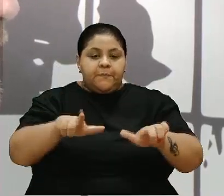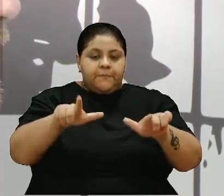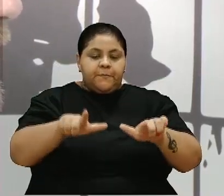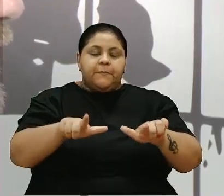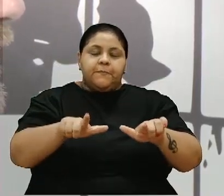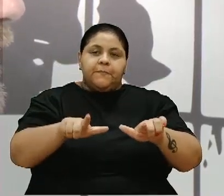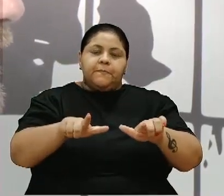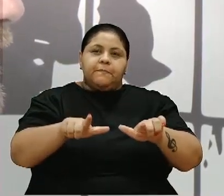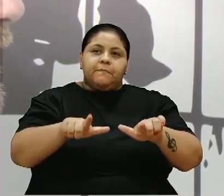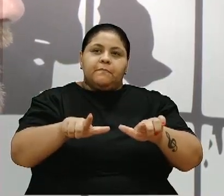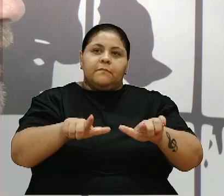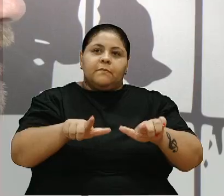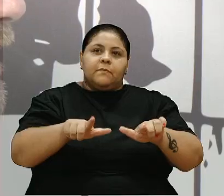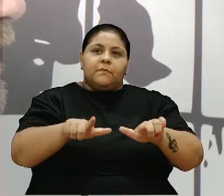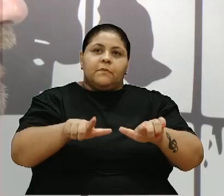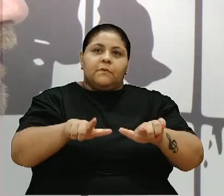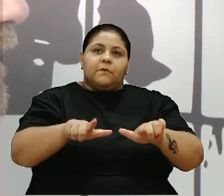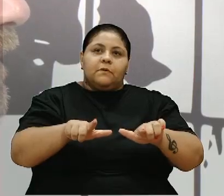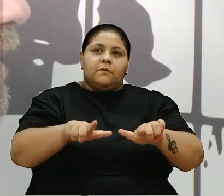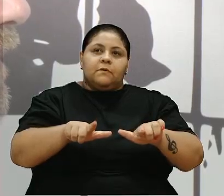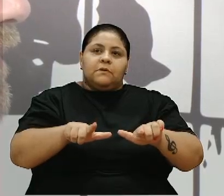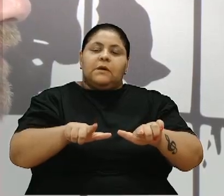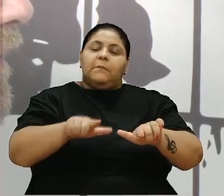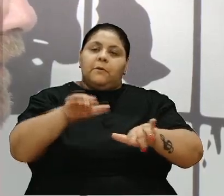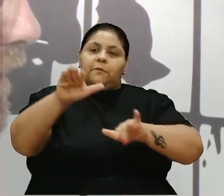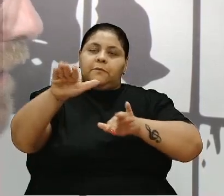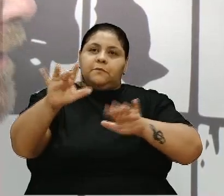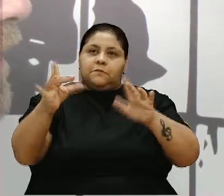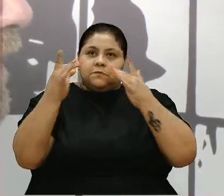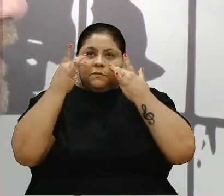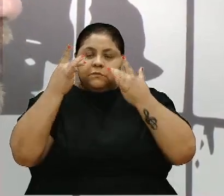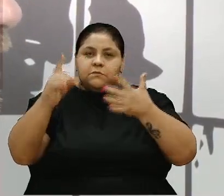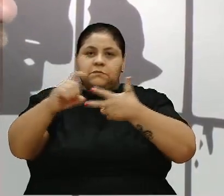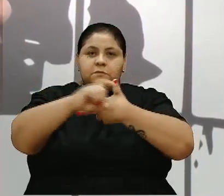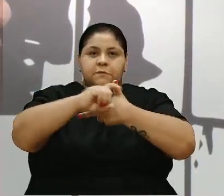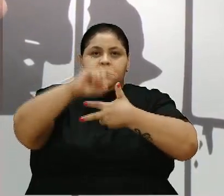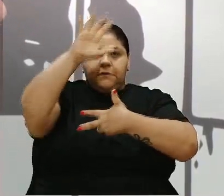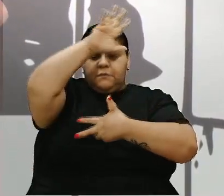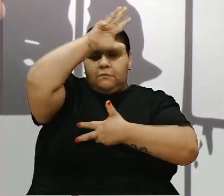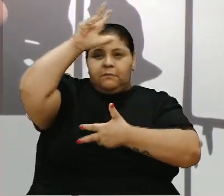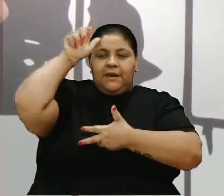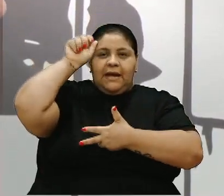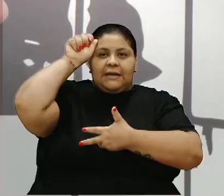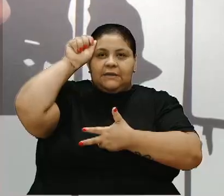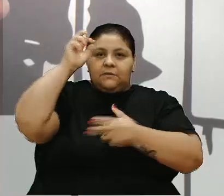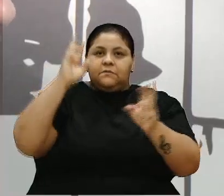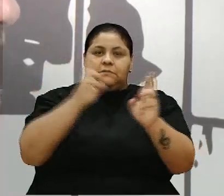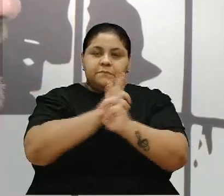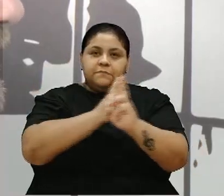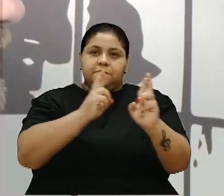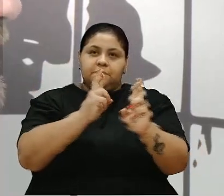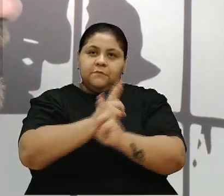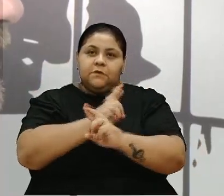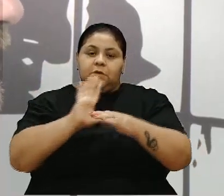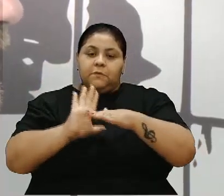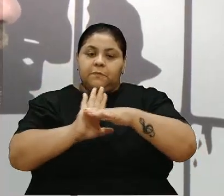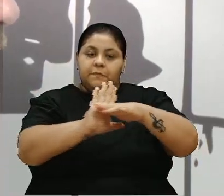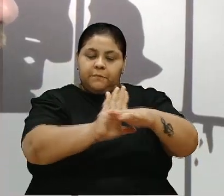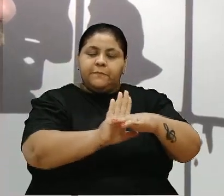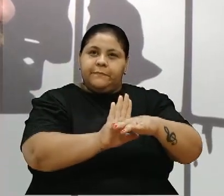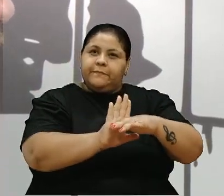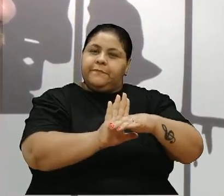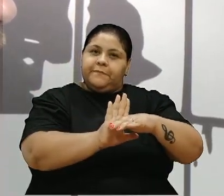para chamar a atenção, né, do Executivo Municipal, especialmente, com relação à preservação da Maesa, né, porque